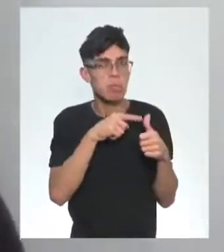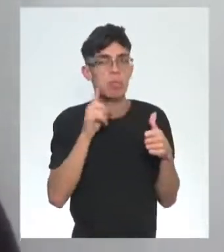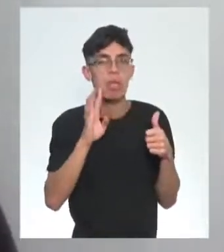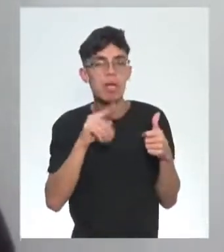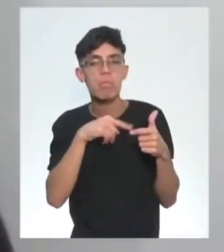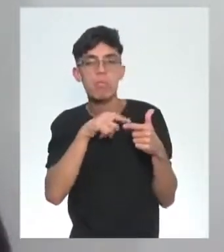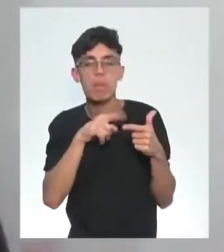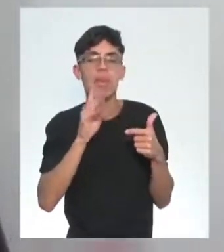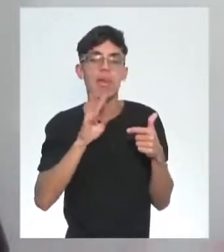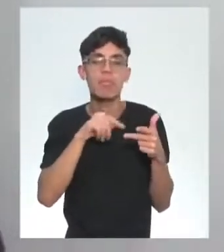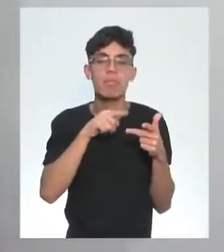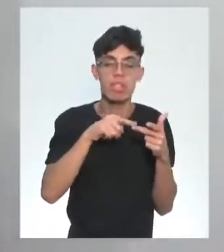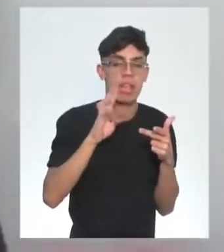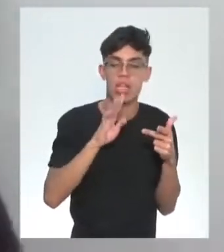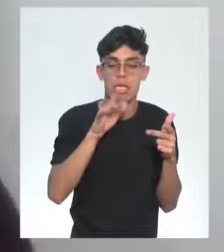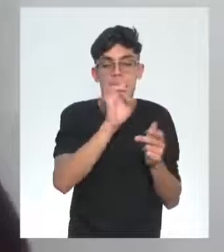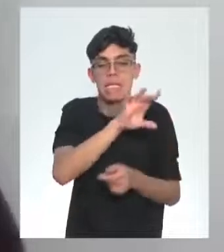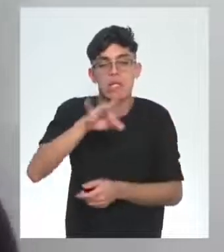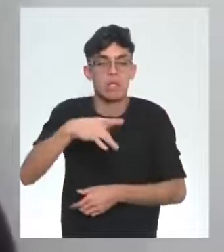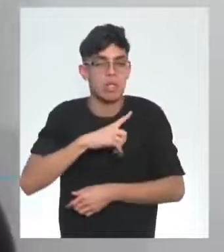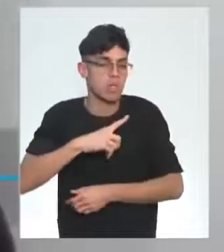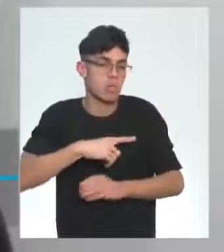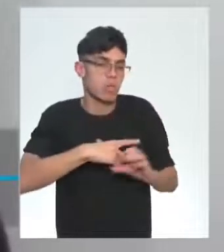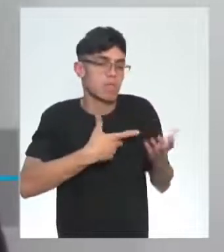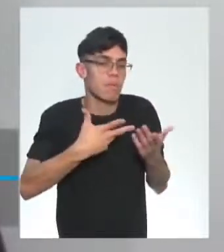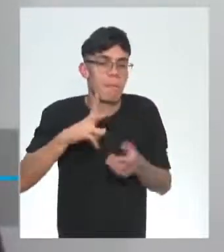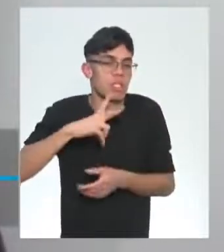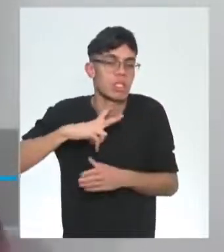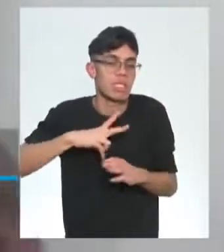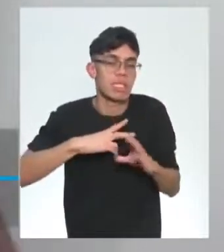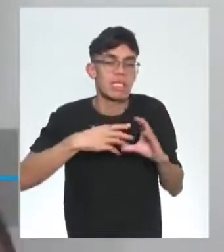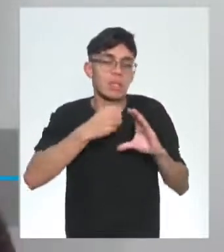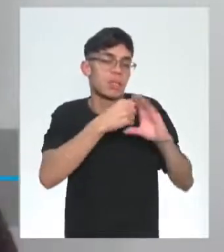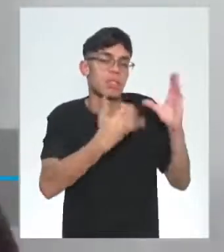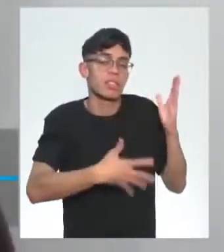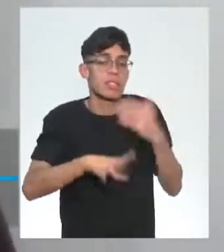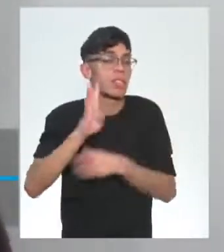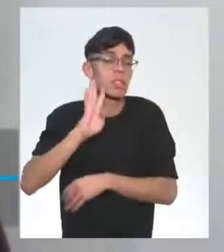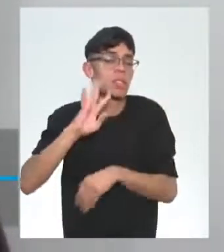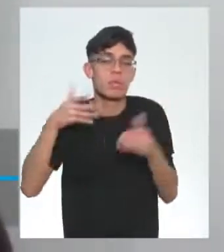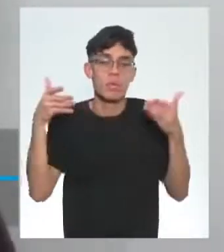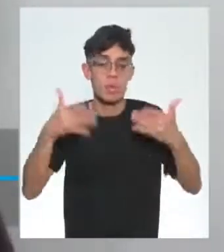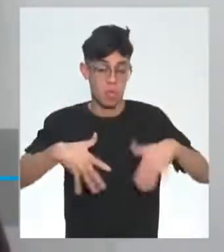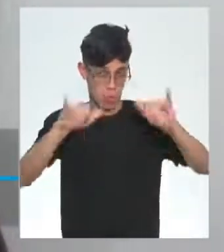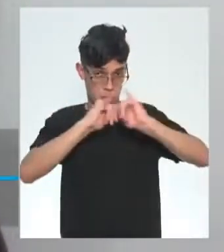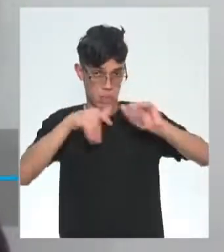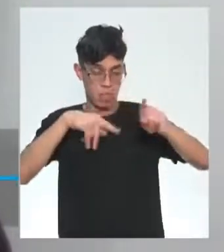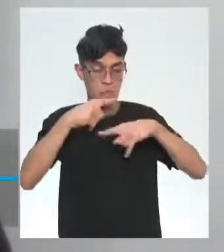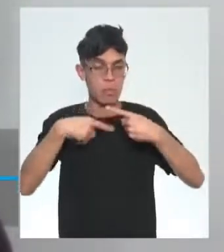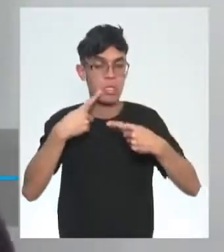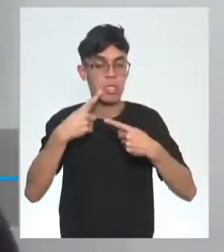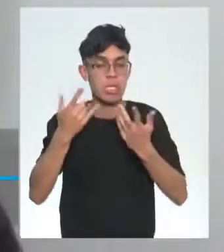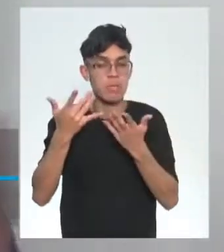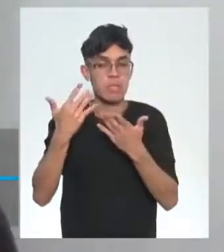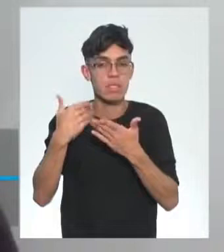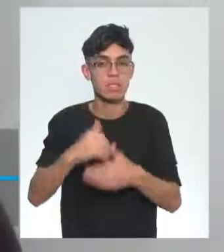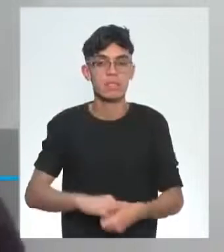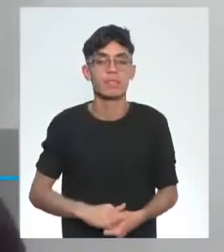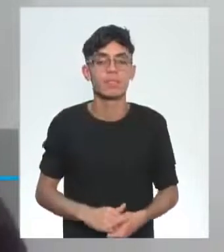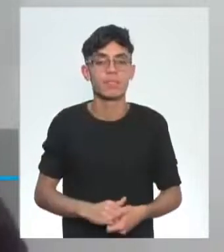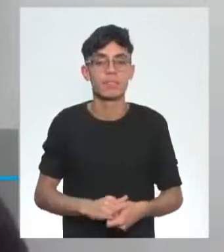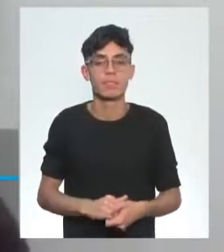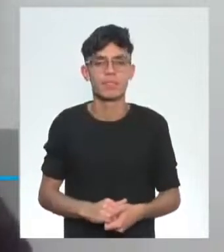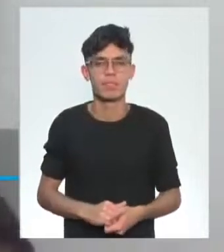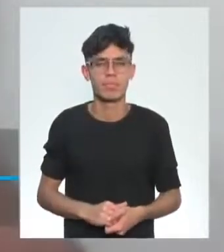maravilhoso, espetacular, e a maneira como ele se relaciona com as pessoas. E é sobre isso que vamos falar hoje, caminhando para um relato